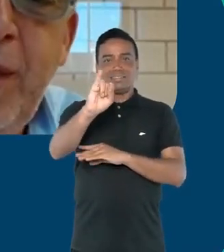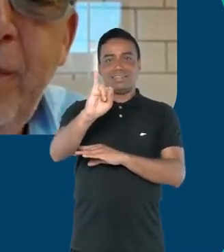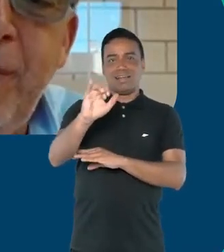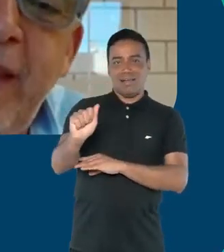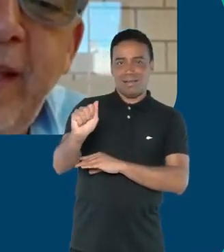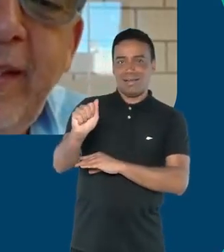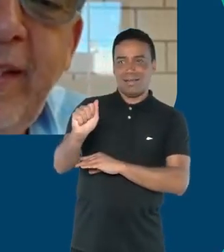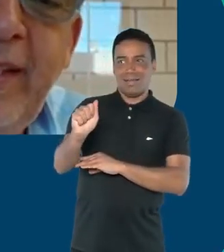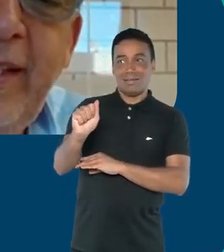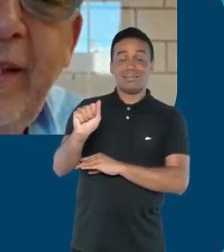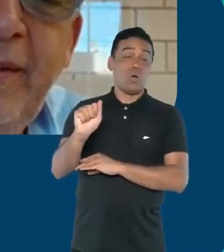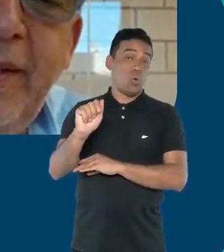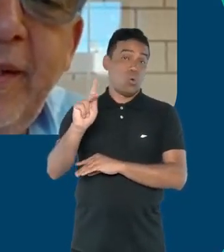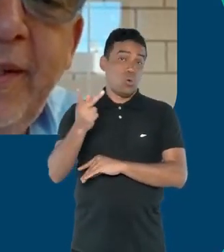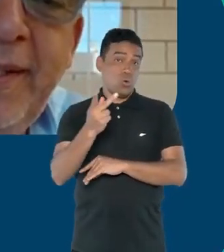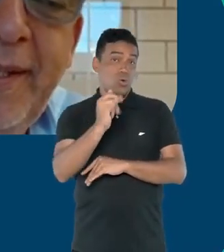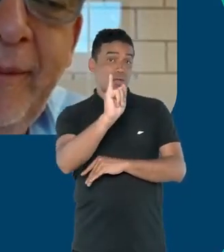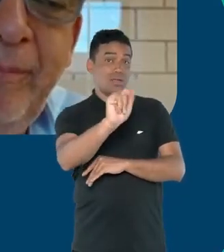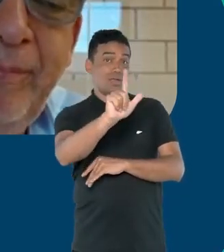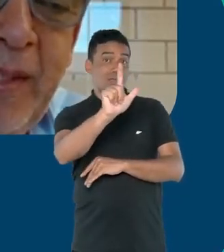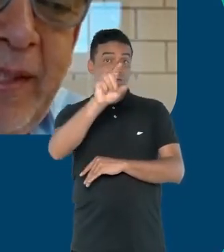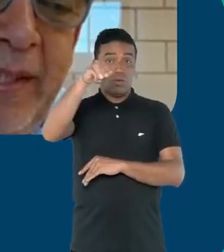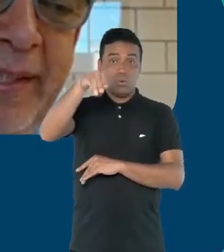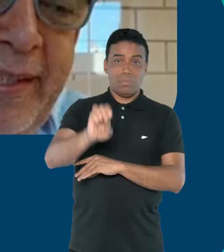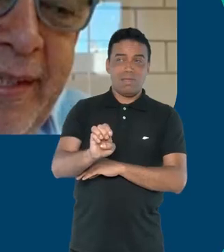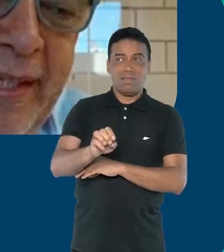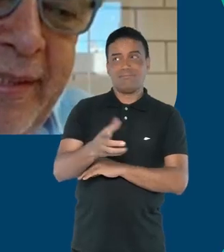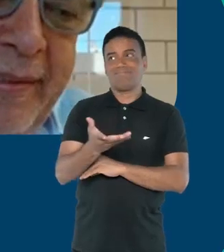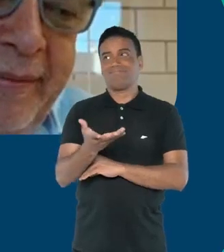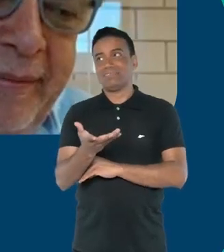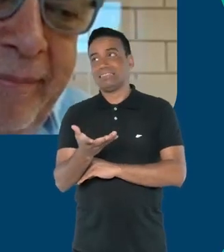O Hume, ele